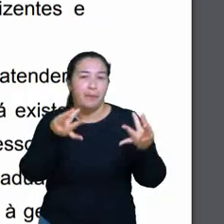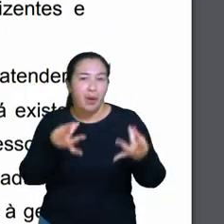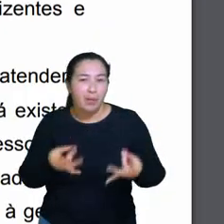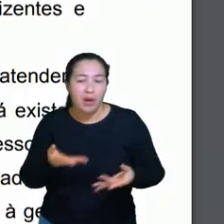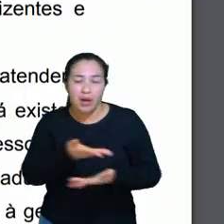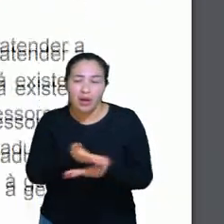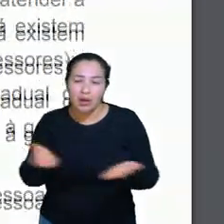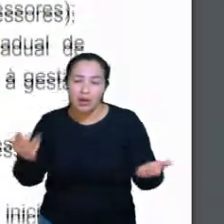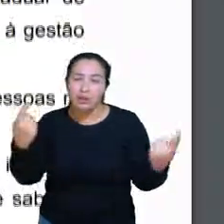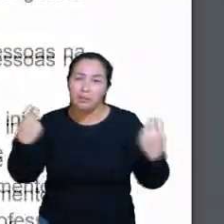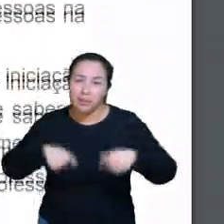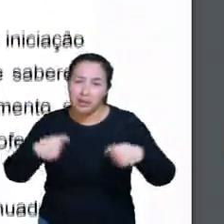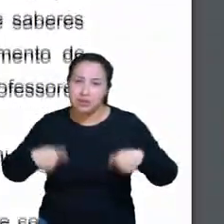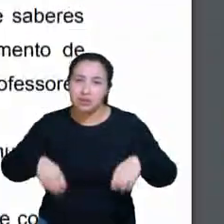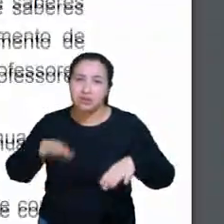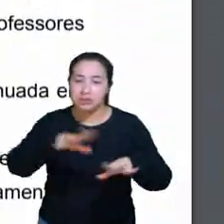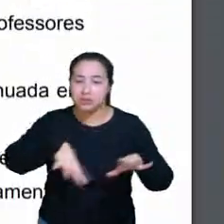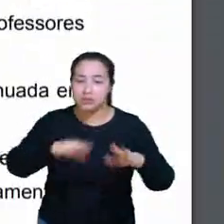escola